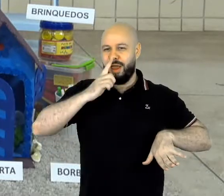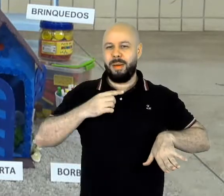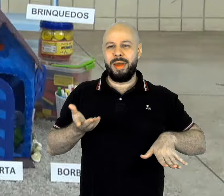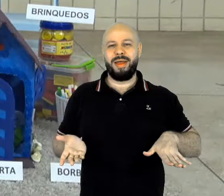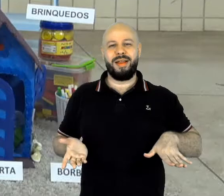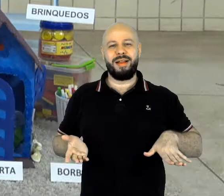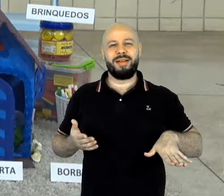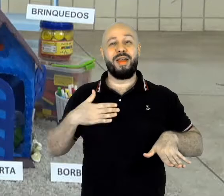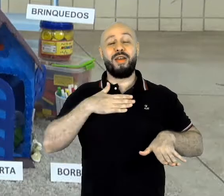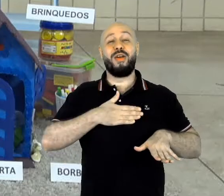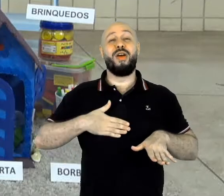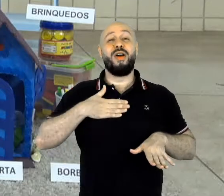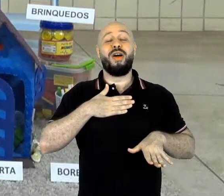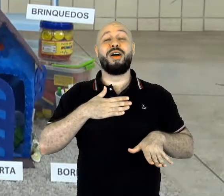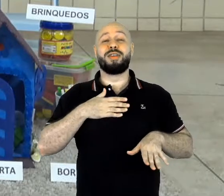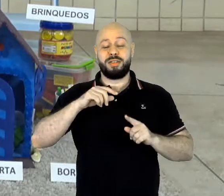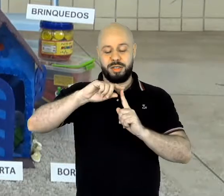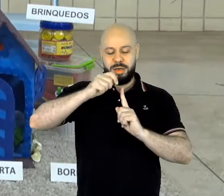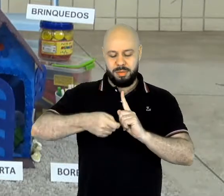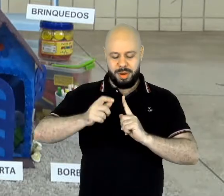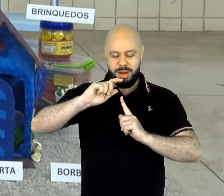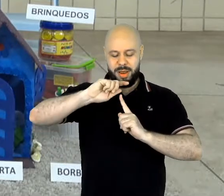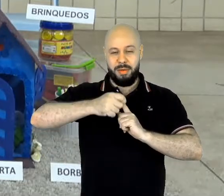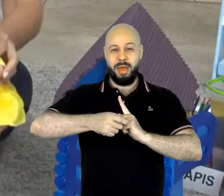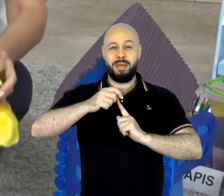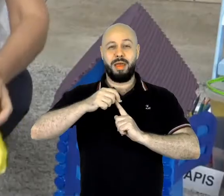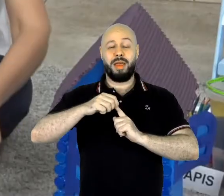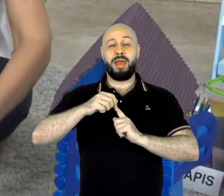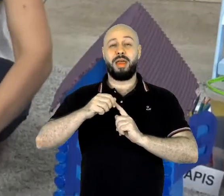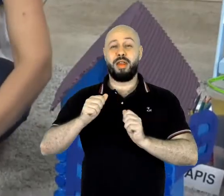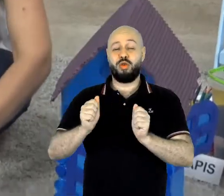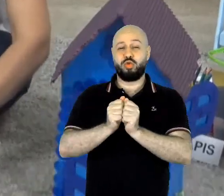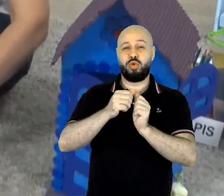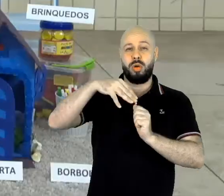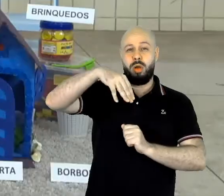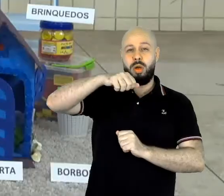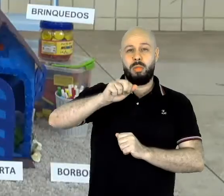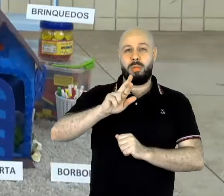que gosta de banana com marmelo.